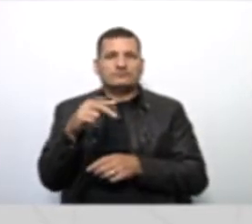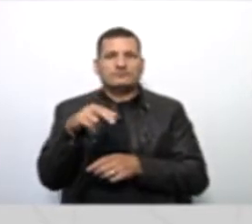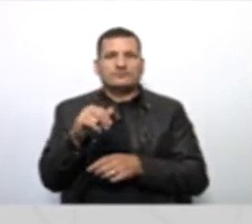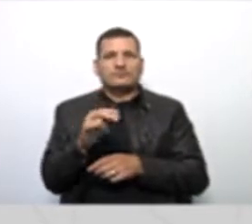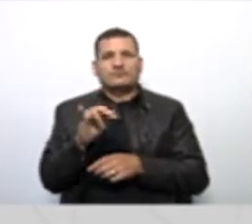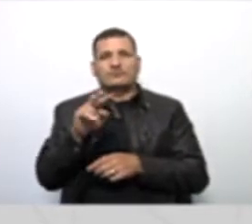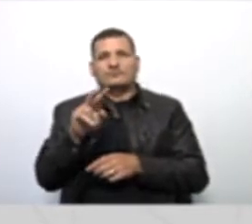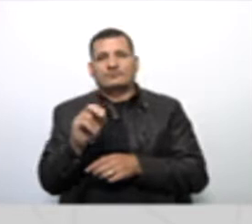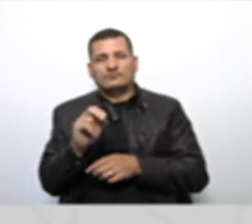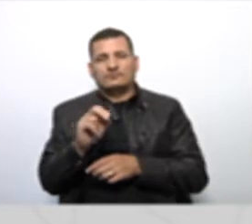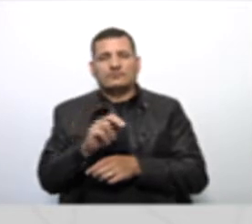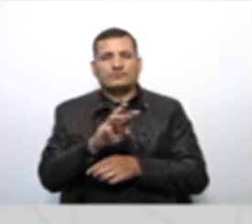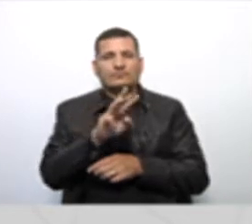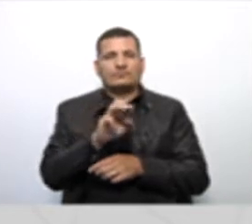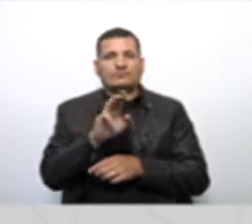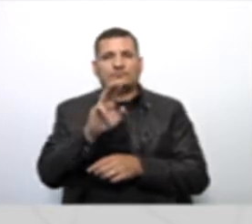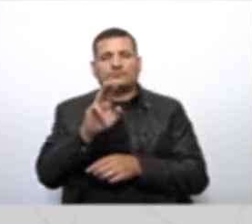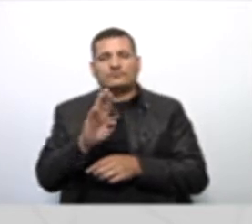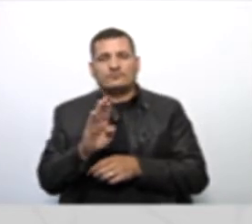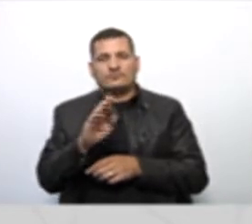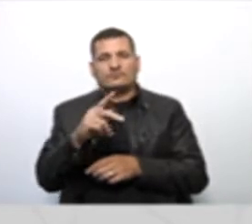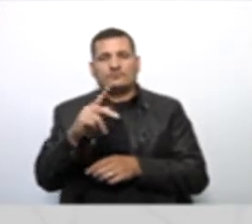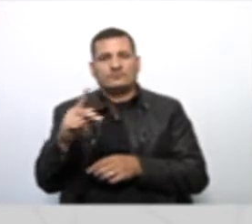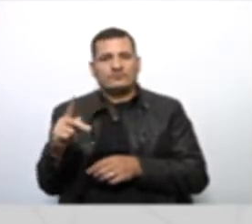web app ou web híbrido.